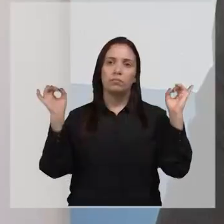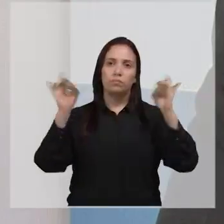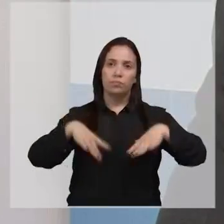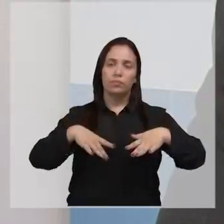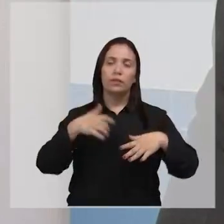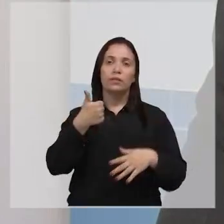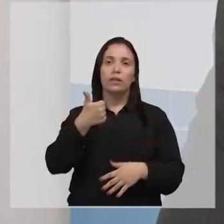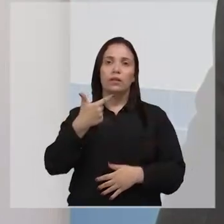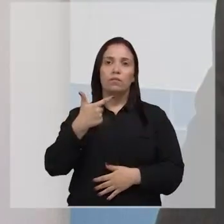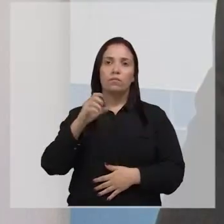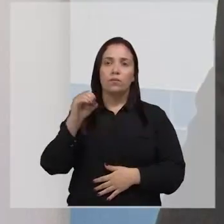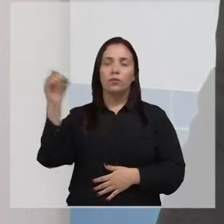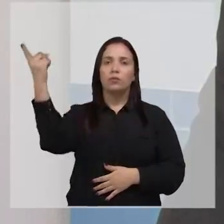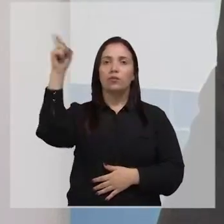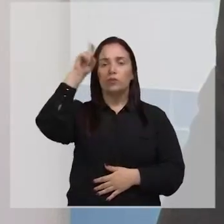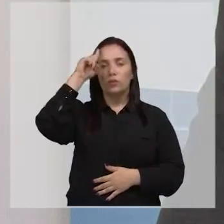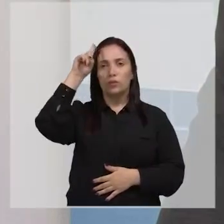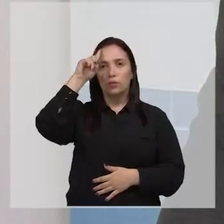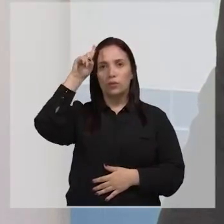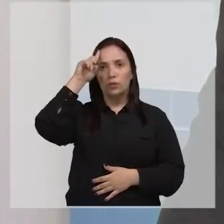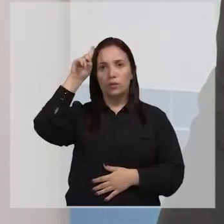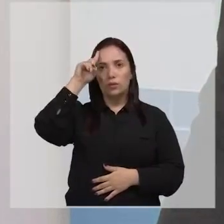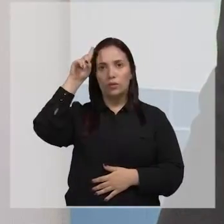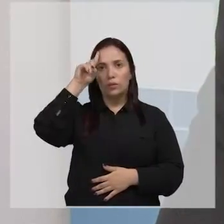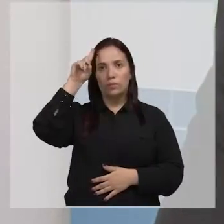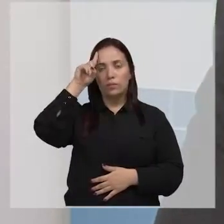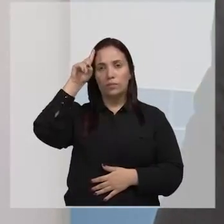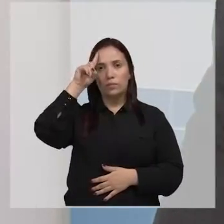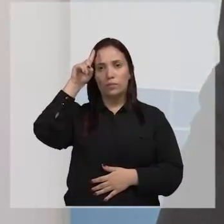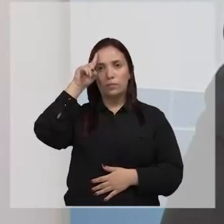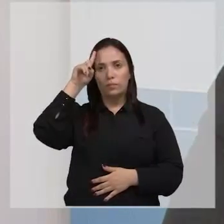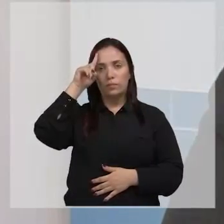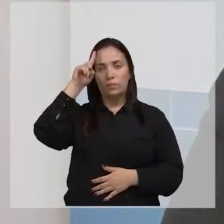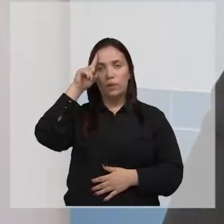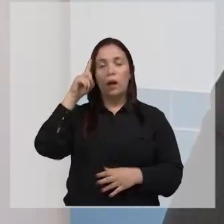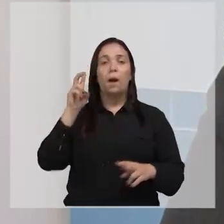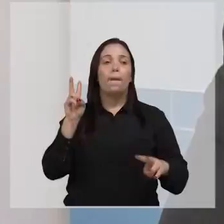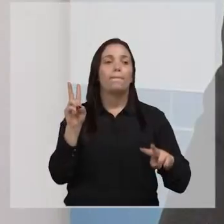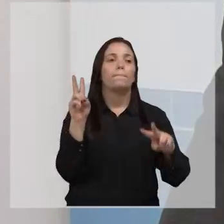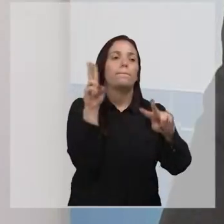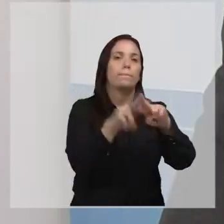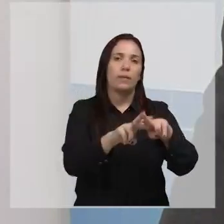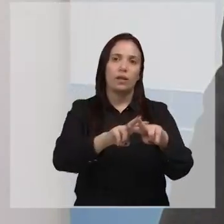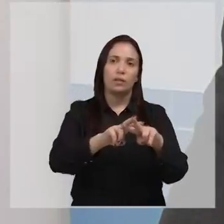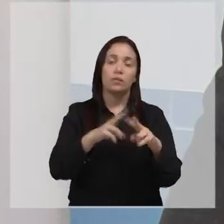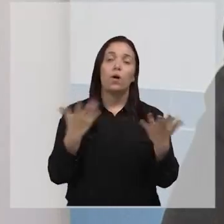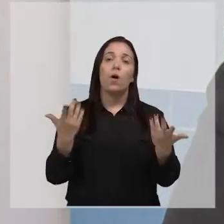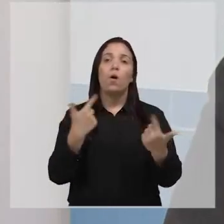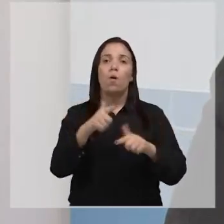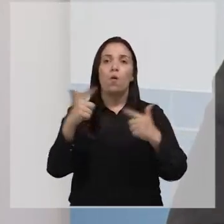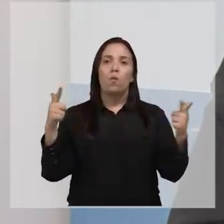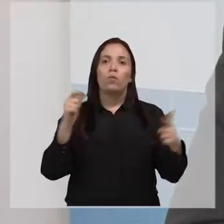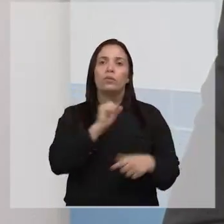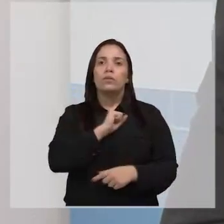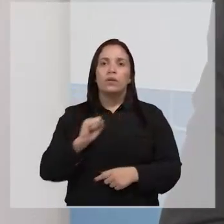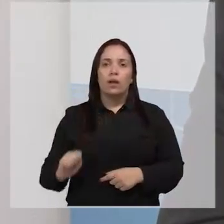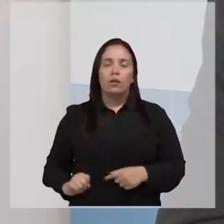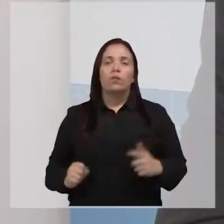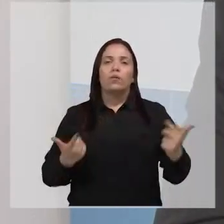dias ele sairia, depois do afastamento, e já estaria preso. Outros senadores também aconteceram o mesmo